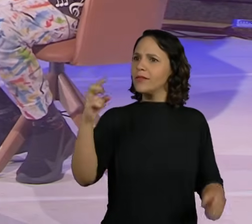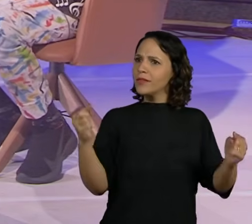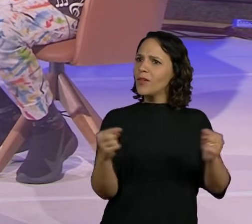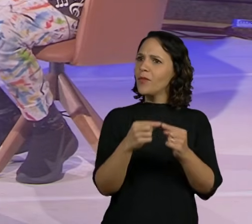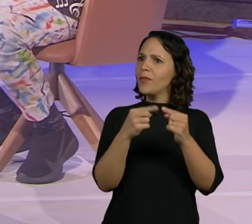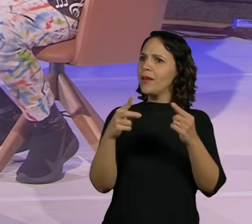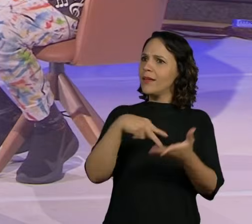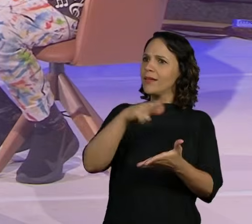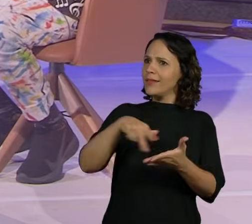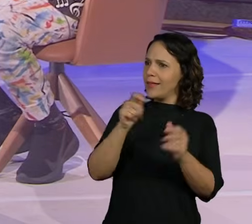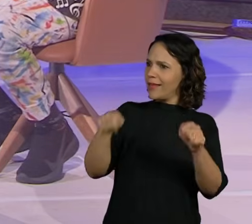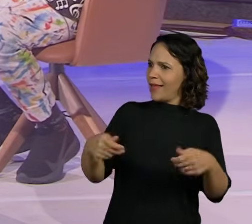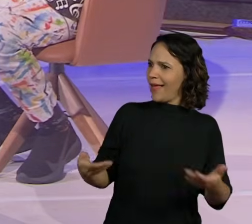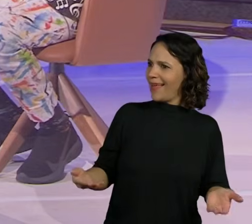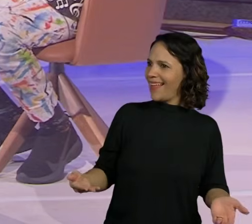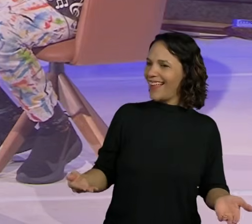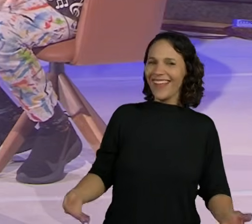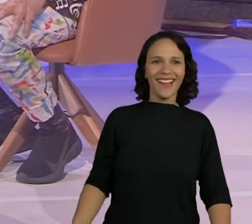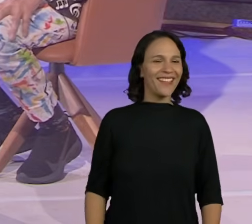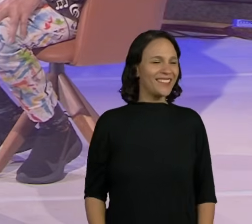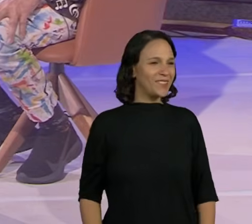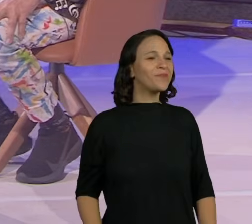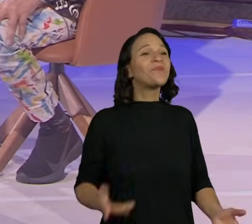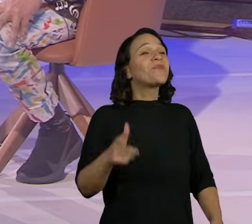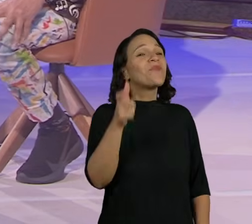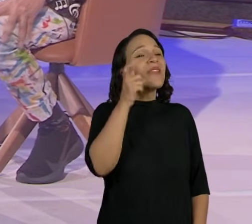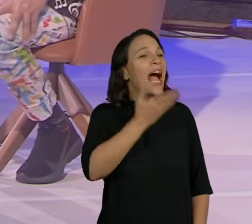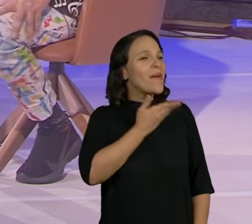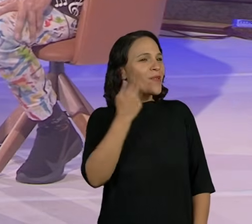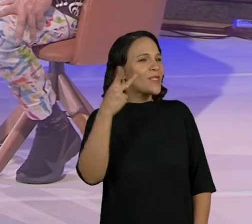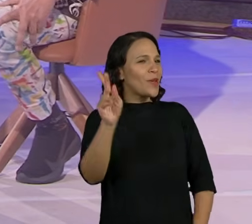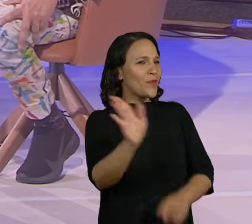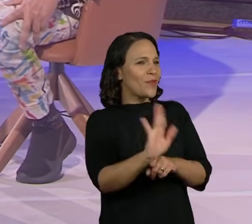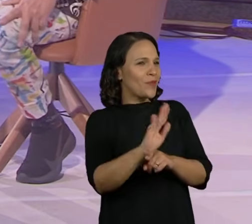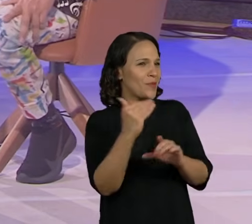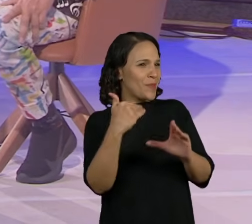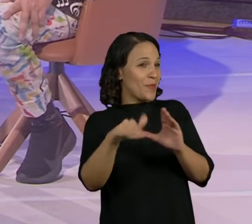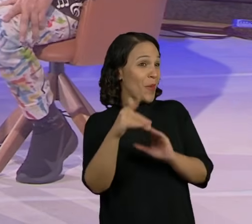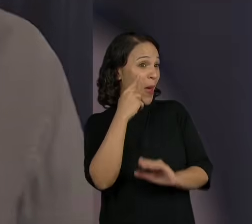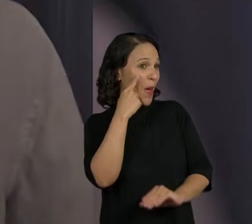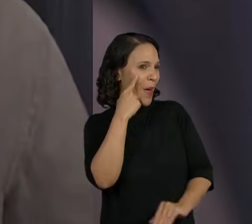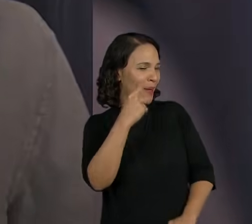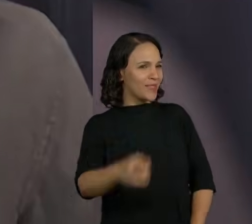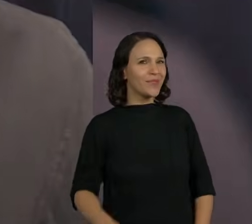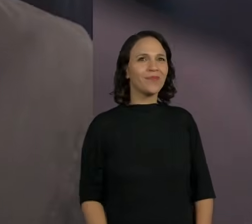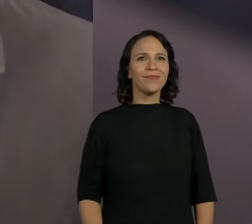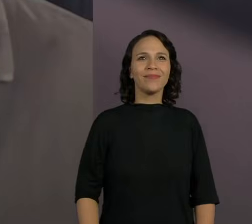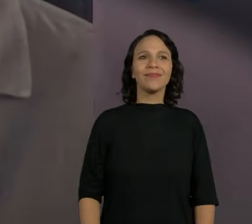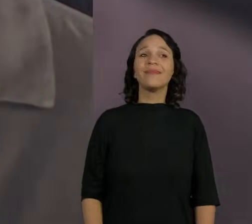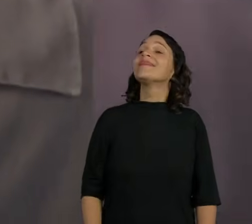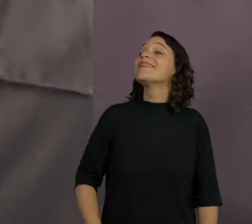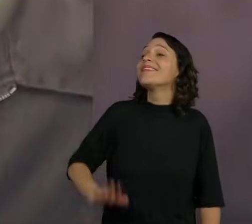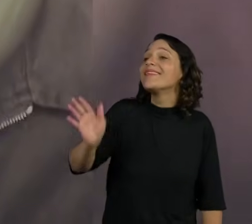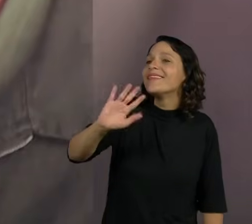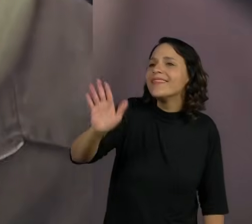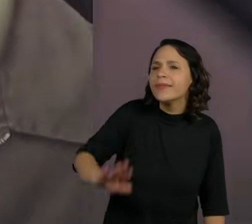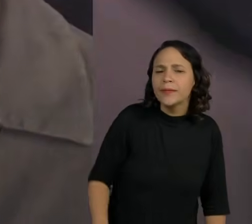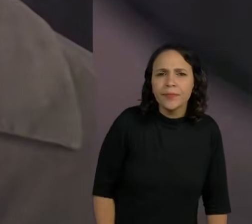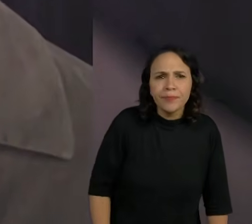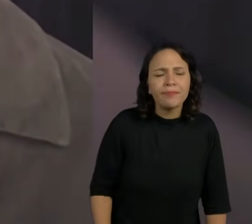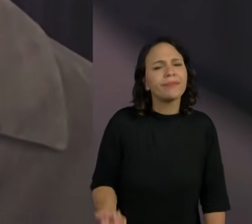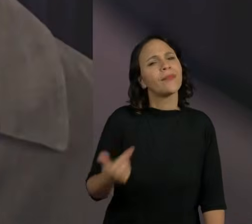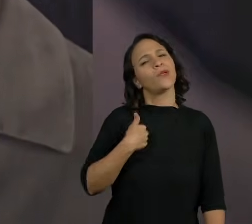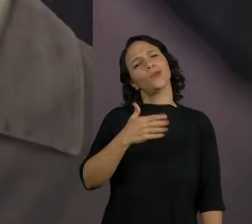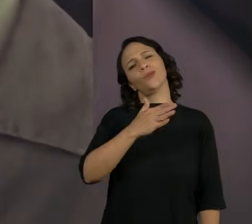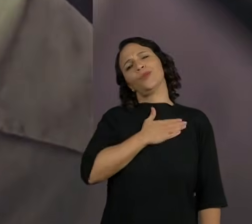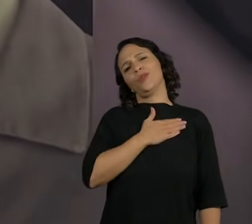dessa. Vamos ver um vídeo que um amigo seu gravou para você, Falcão. Fala, Falcão. Rapaz, você sabe que eu tenho a maior